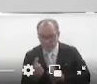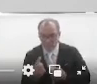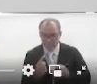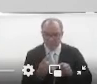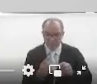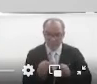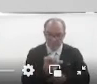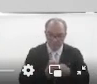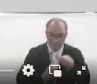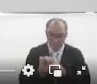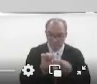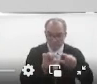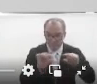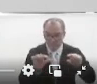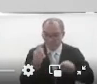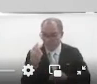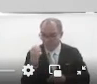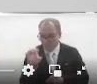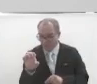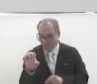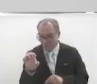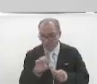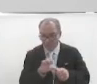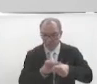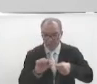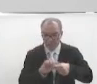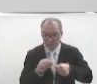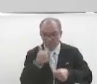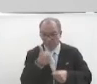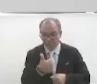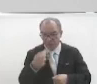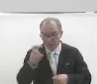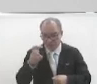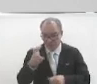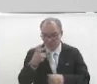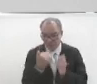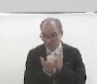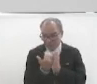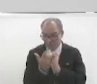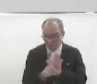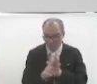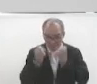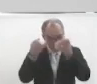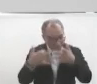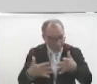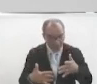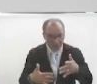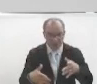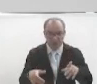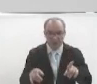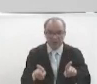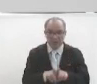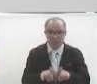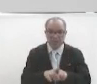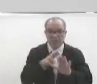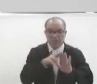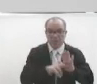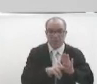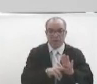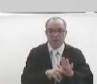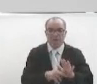altera alínea e do inciso 2º do artigo 15º do projeto de lei supracitado texto original